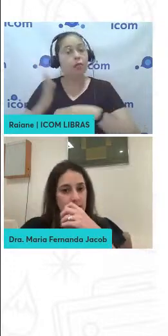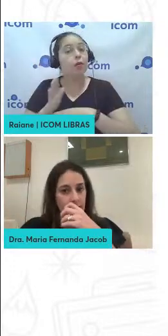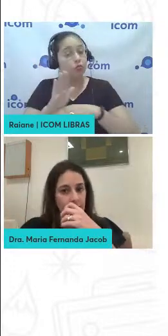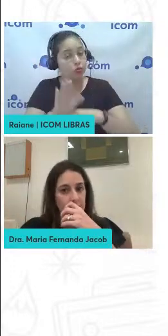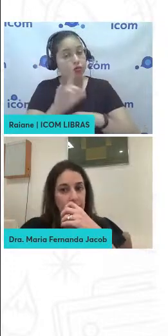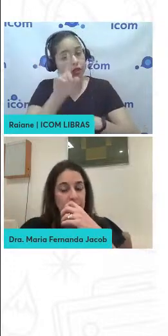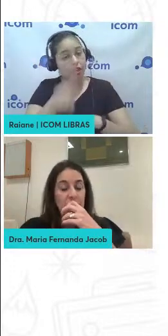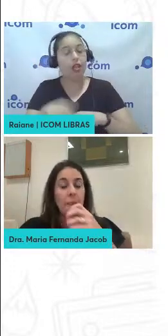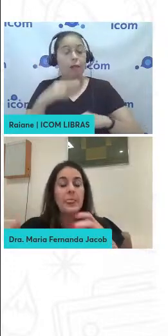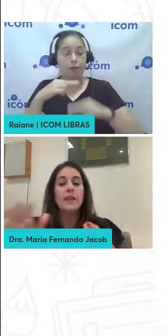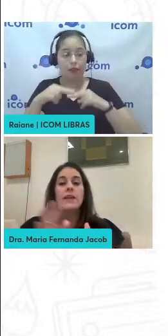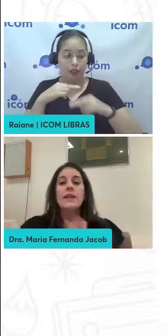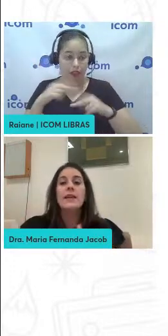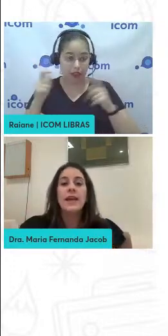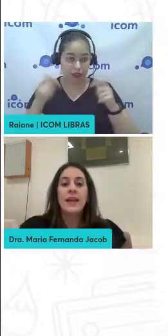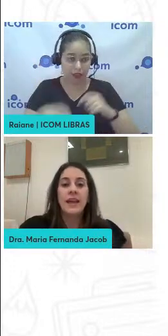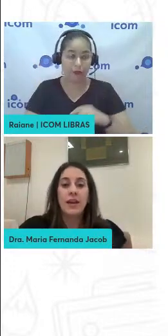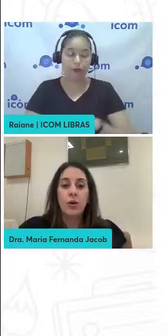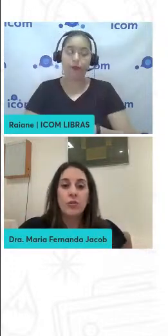nosso paciente,